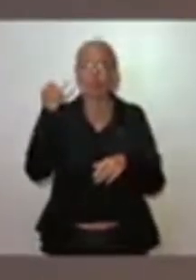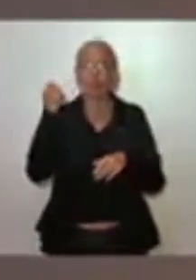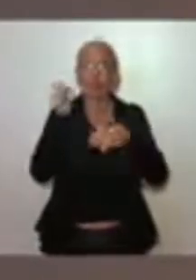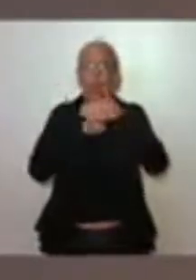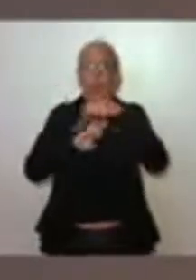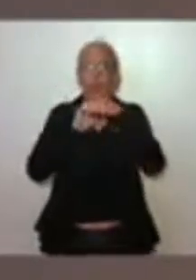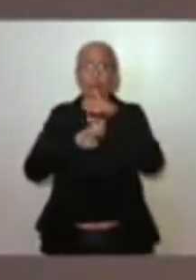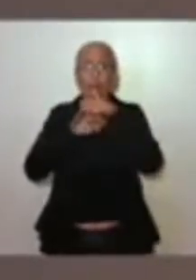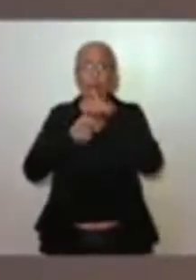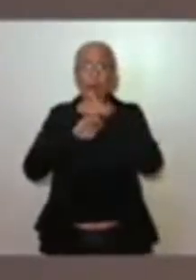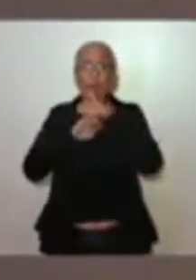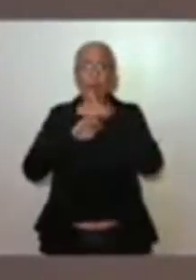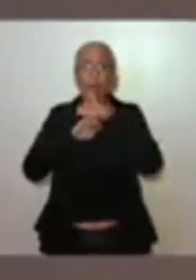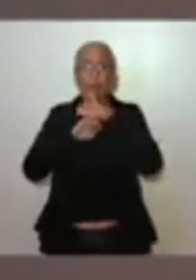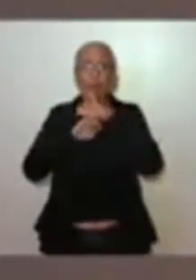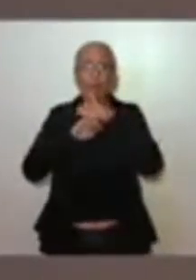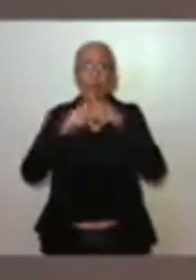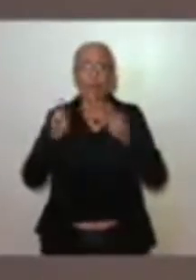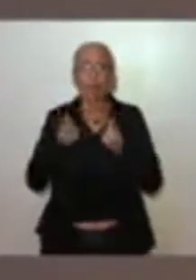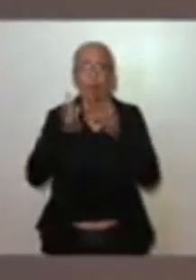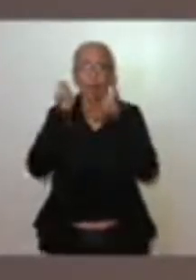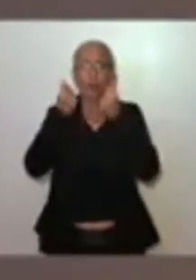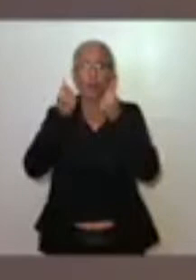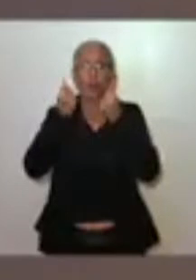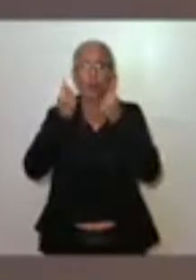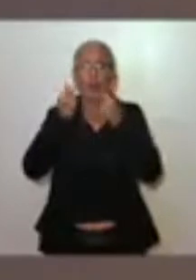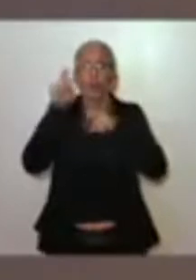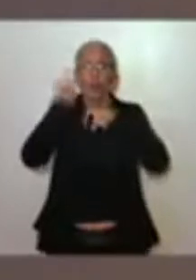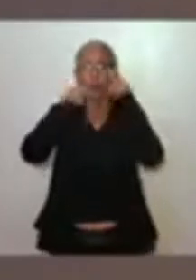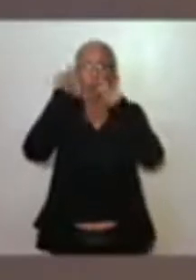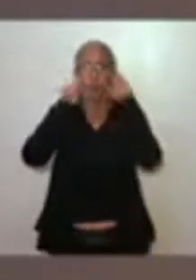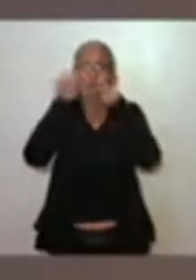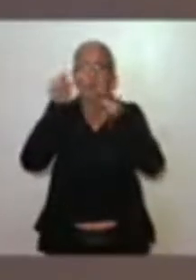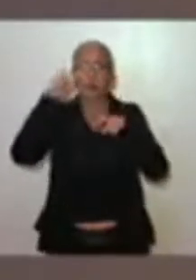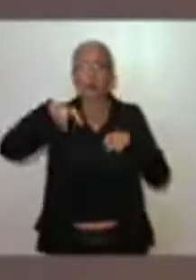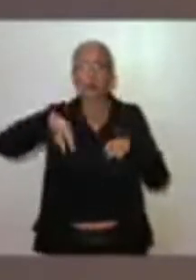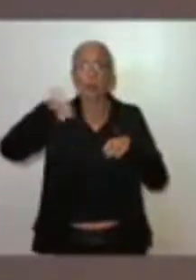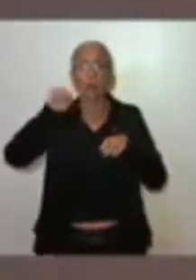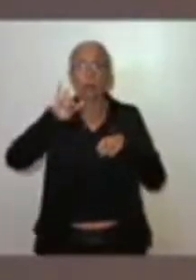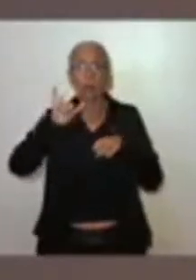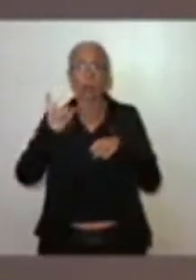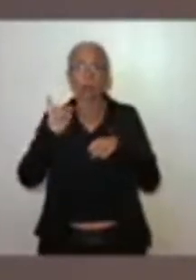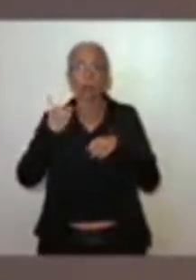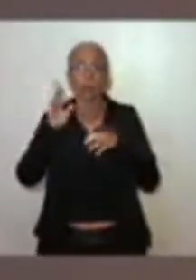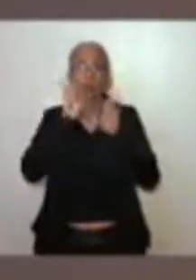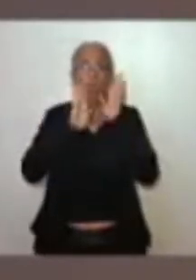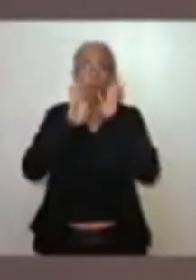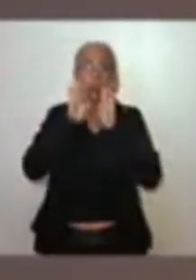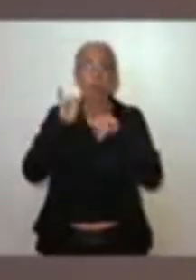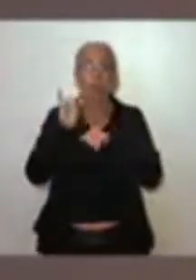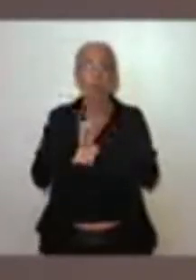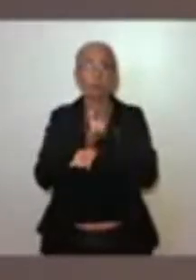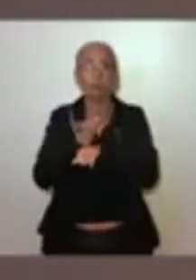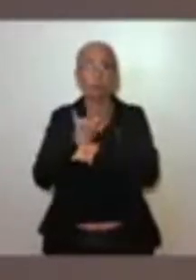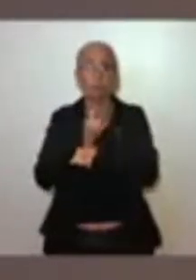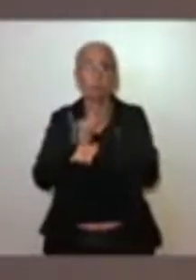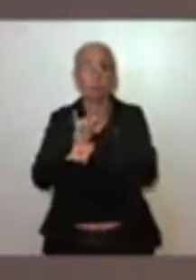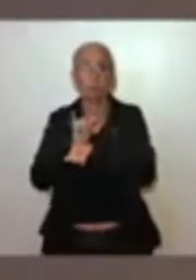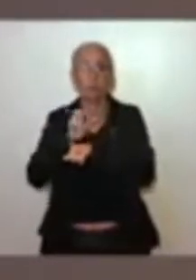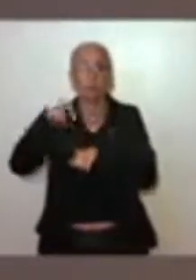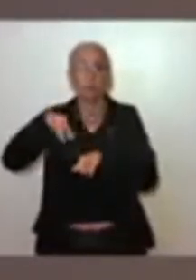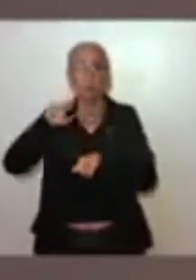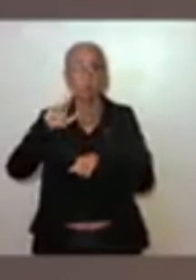empresas mais valiosas do mundo hoje são Apple Amazon Facebook Google e Microsoft